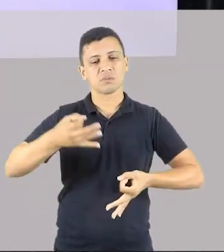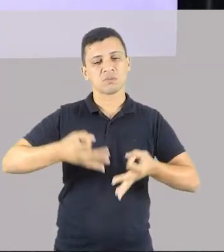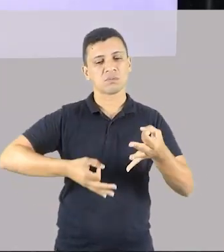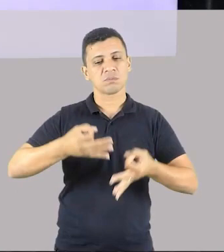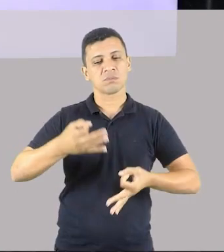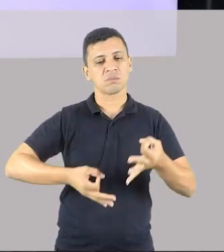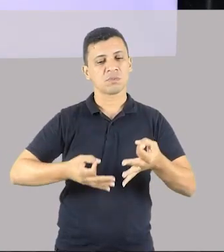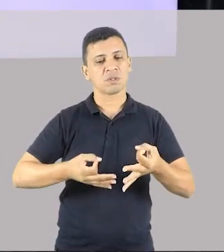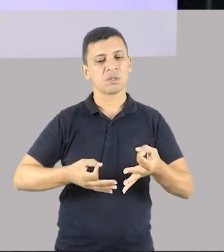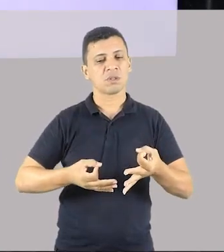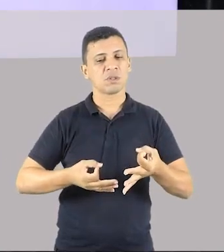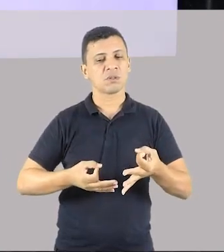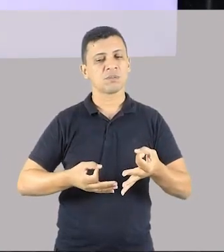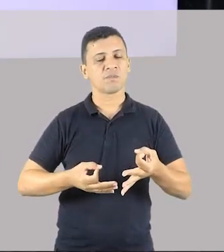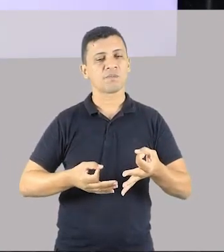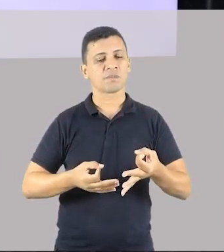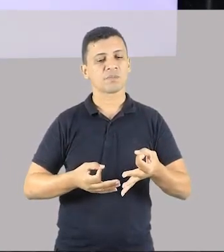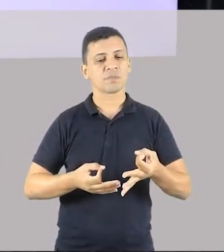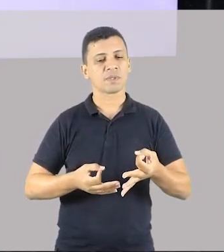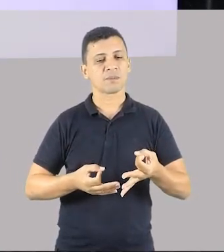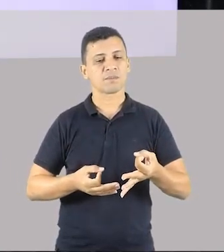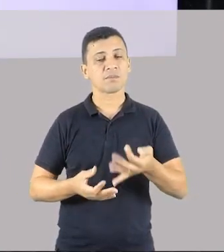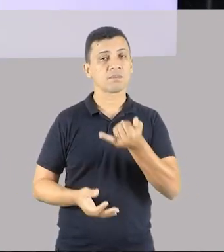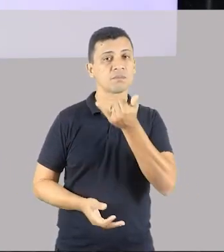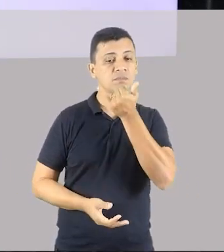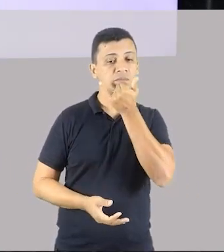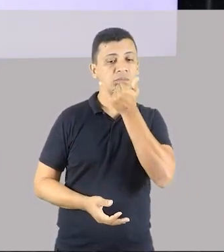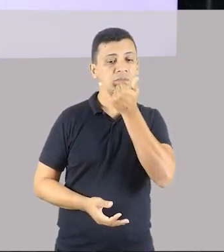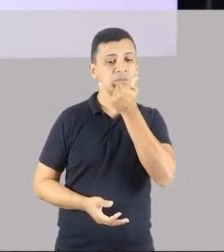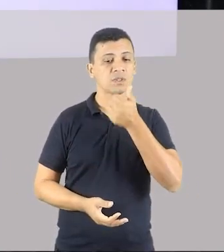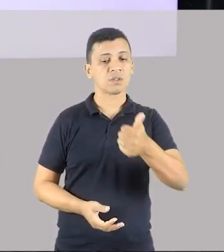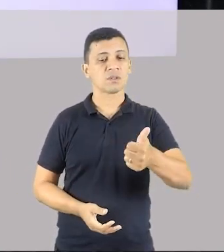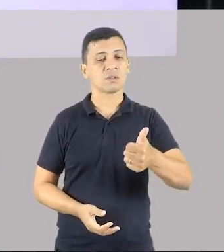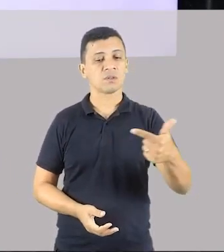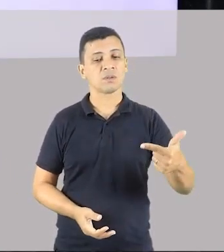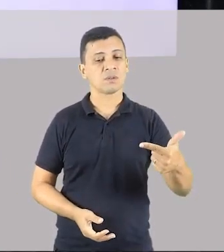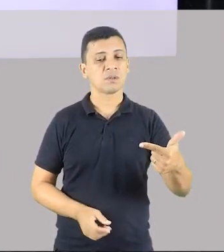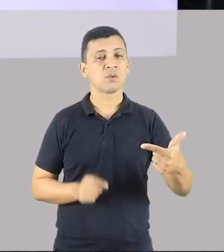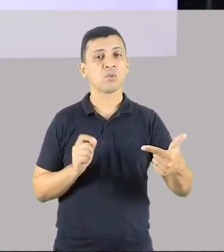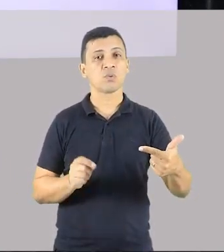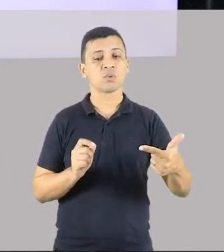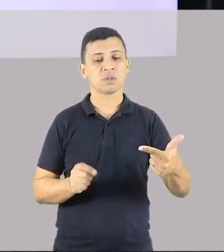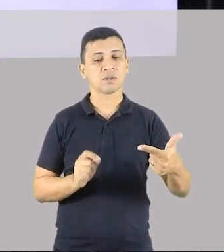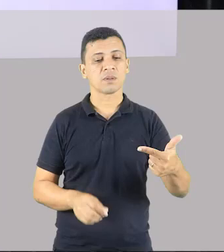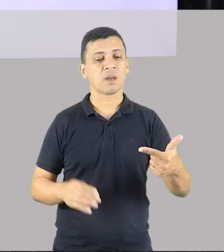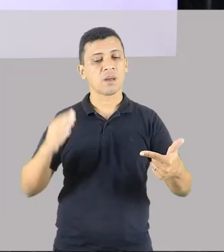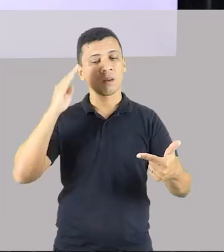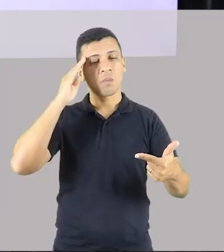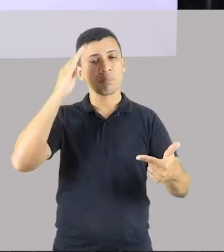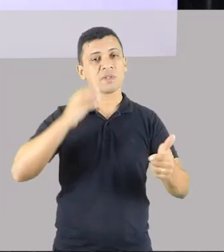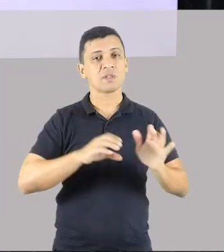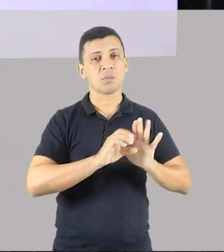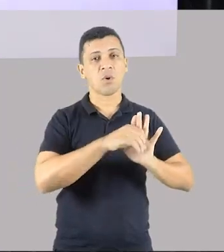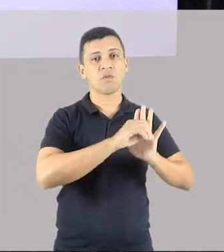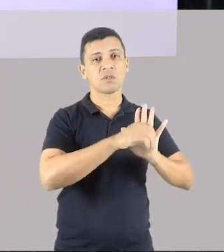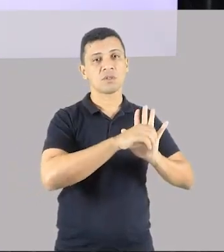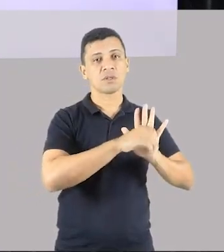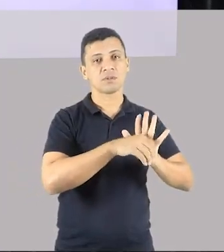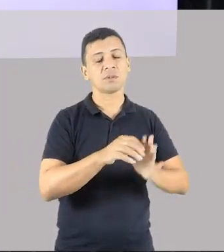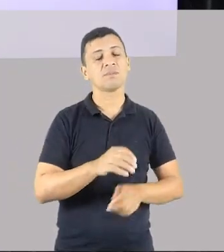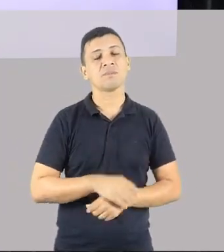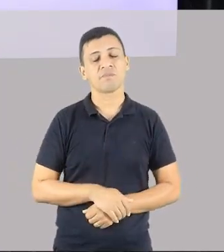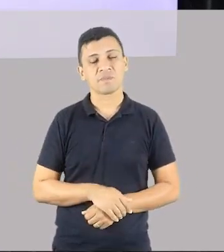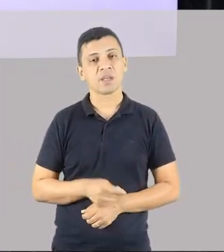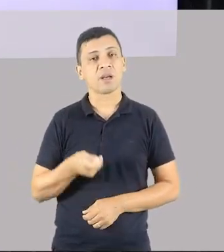que garante a impulsão de... o inciso 12º, eu tenho o princípio da oficialidade,